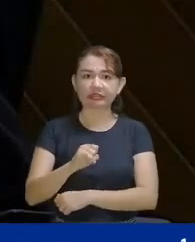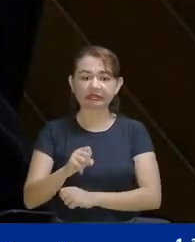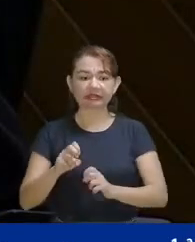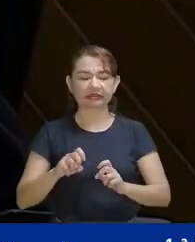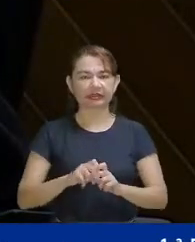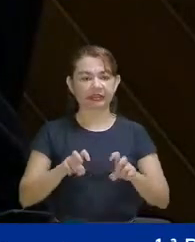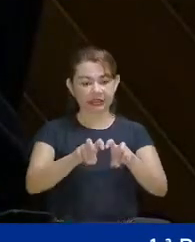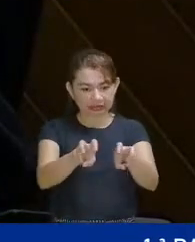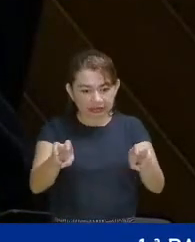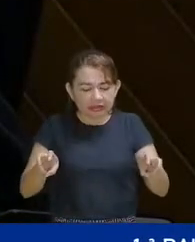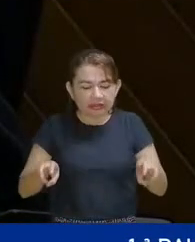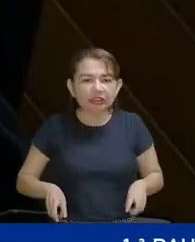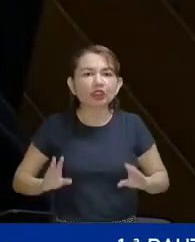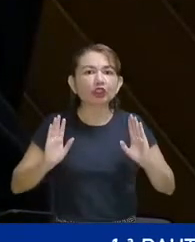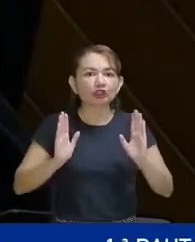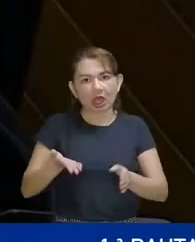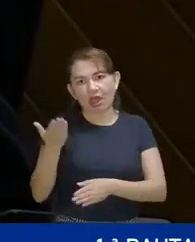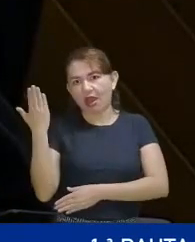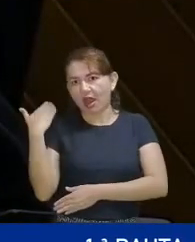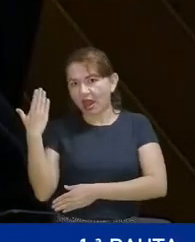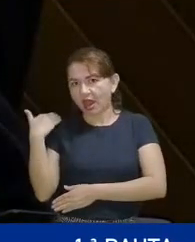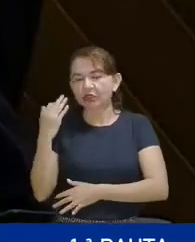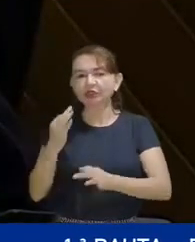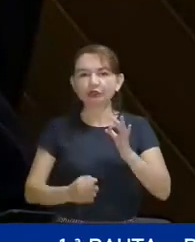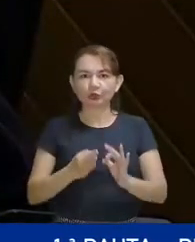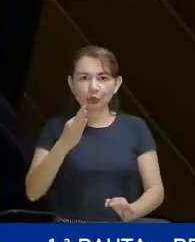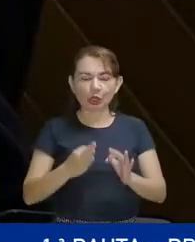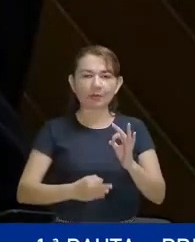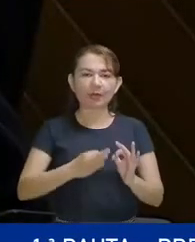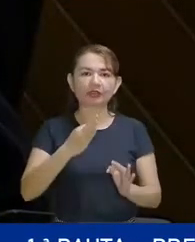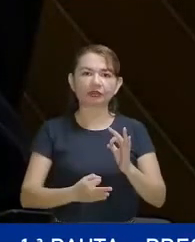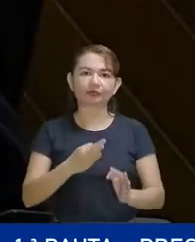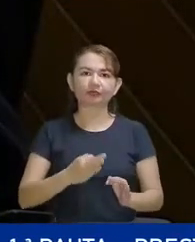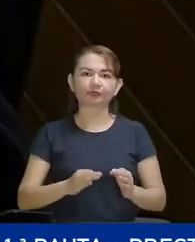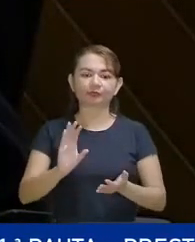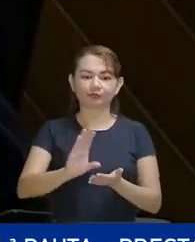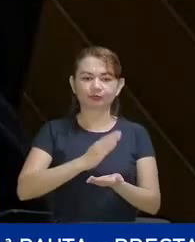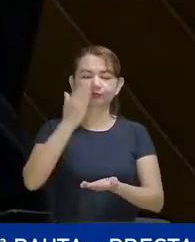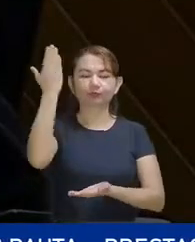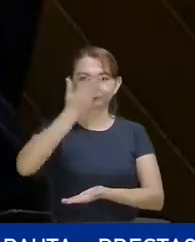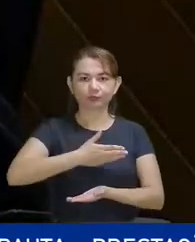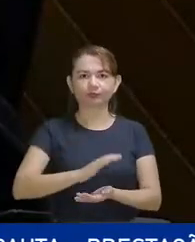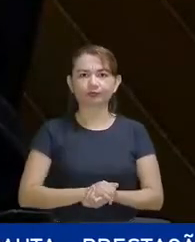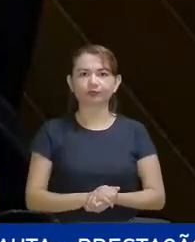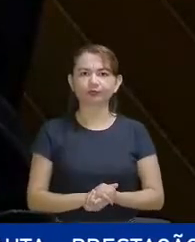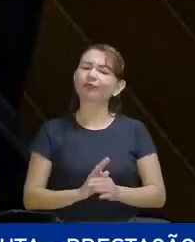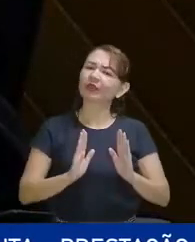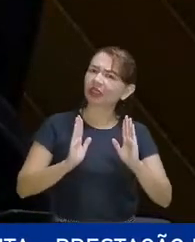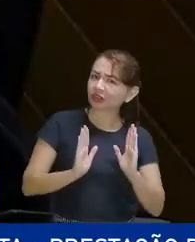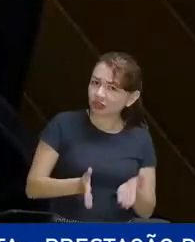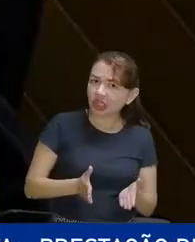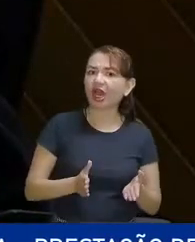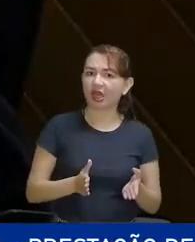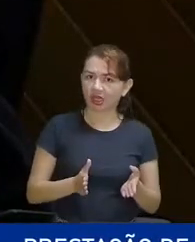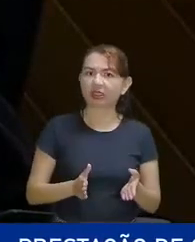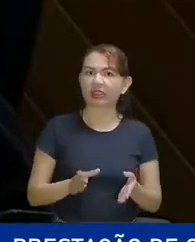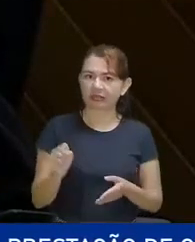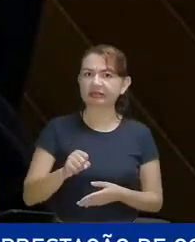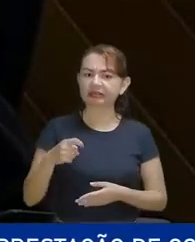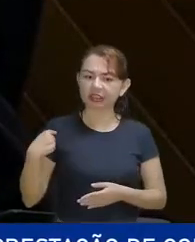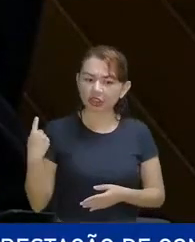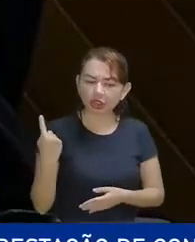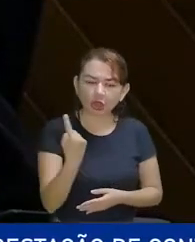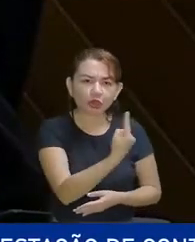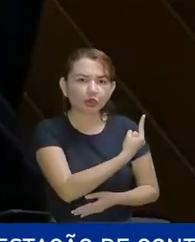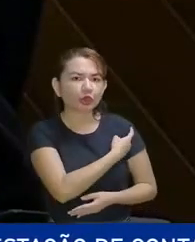corte já em ocasião anterior, no julgamento da prestação de contas, tendo feito exatamente disso, todos